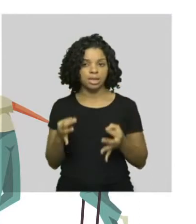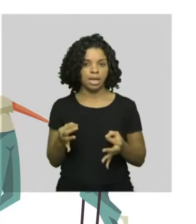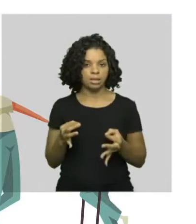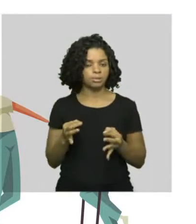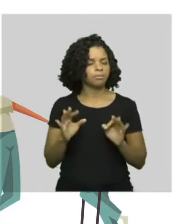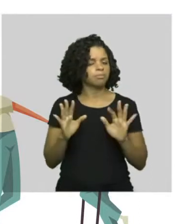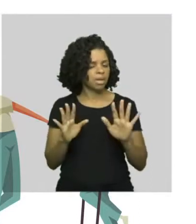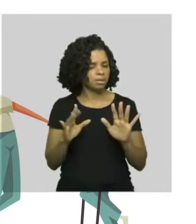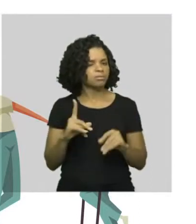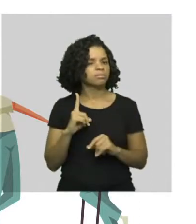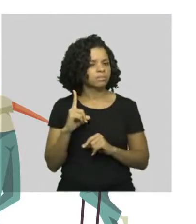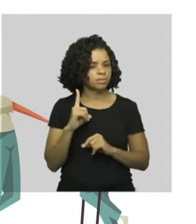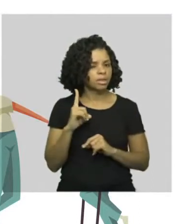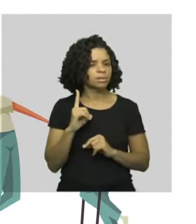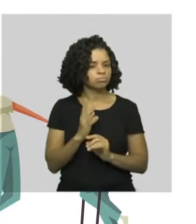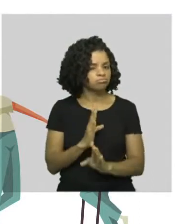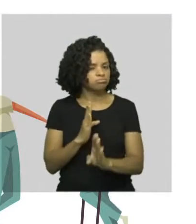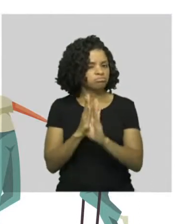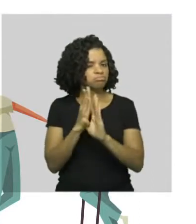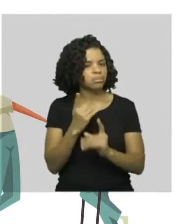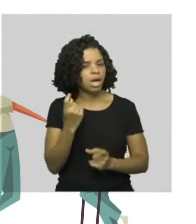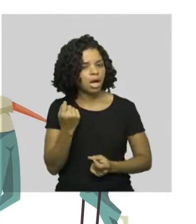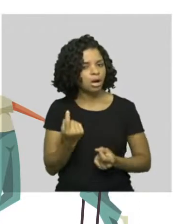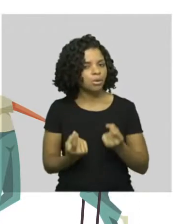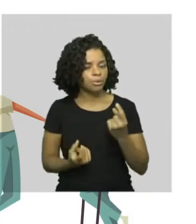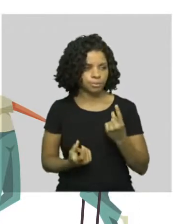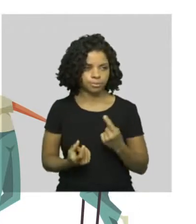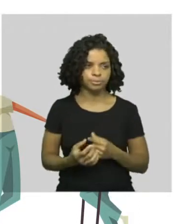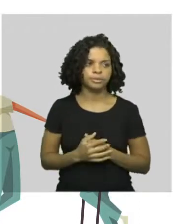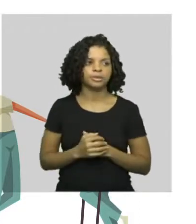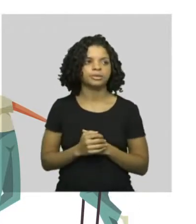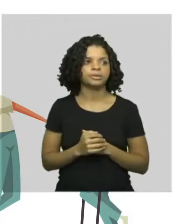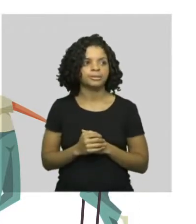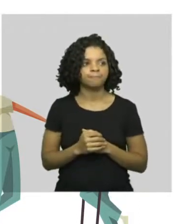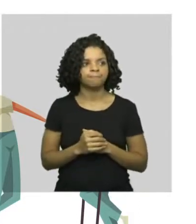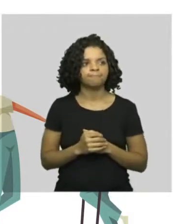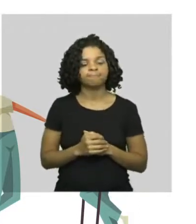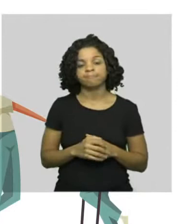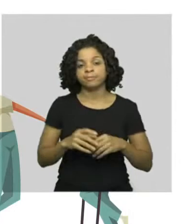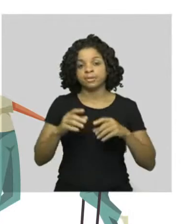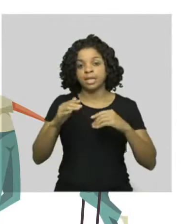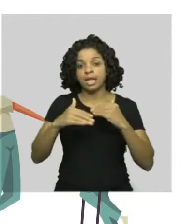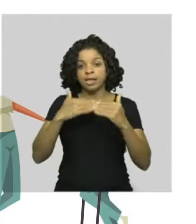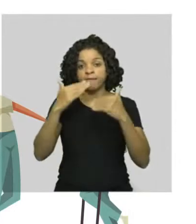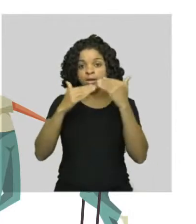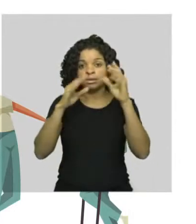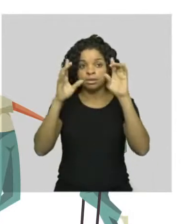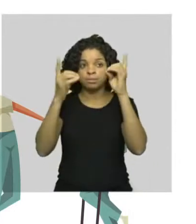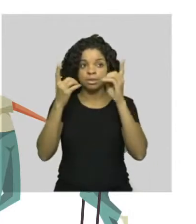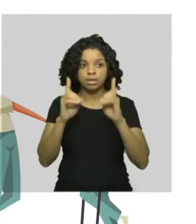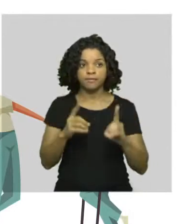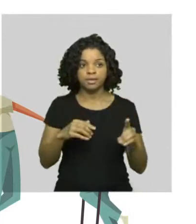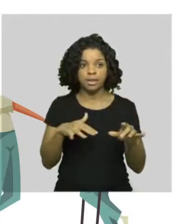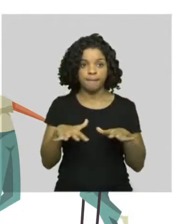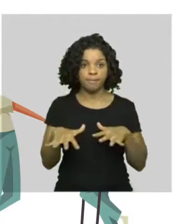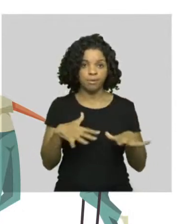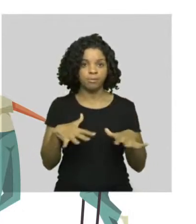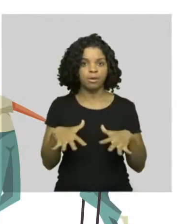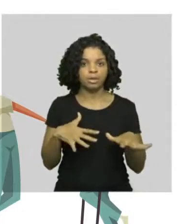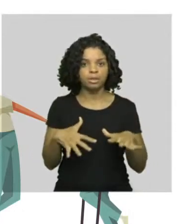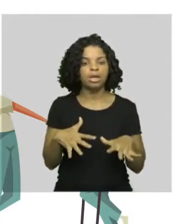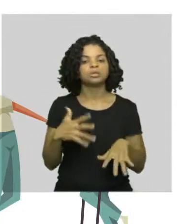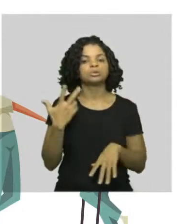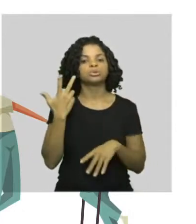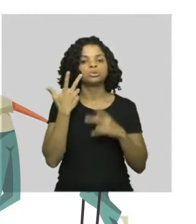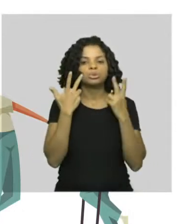algumas. Uma delas é que a evolução para deficiência de mobilidade é muito comum,